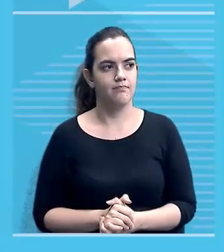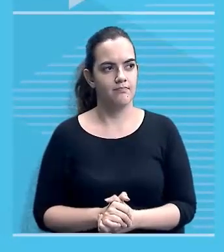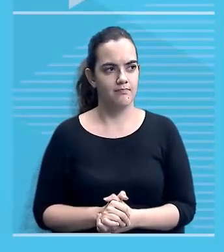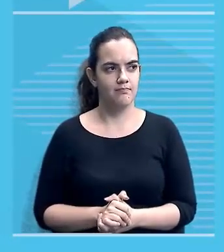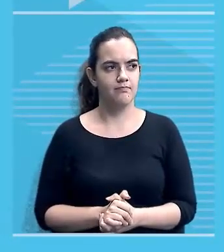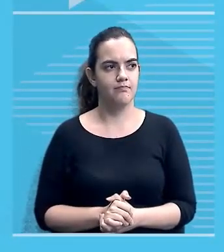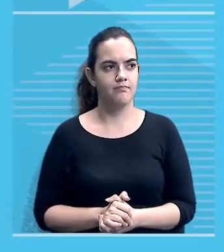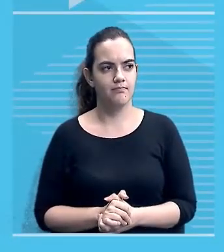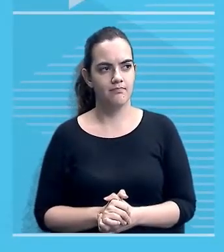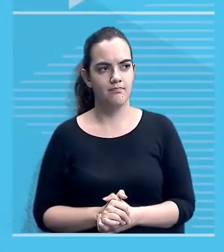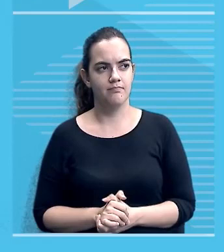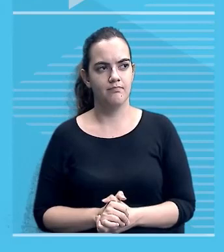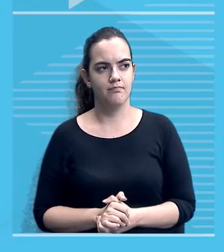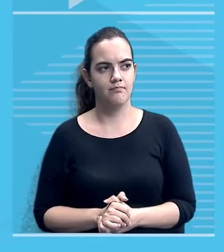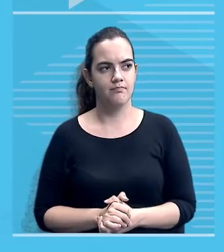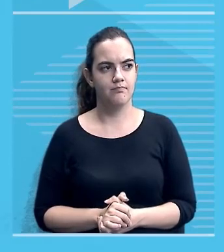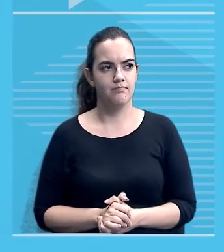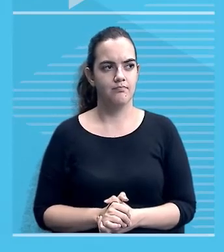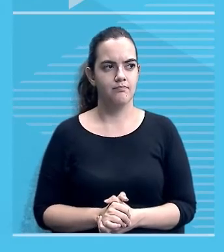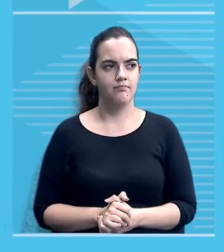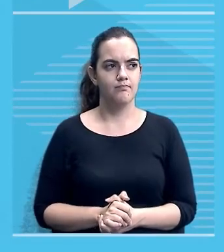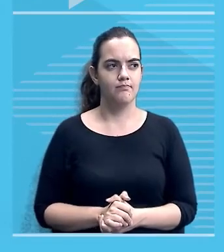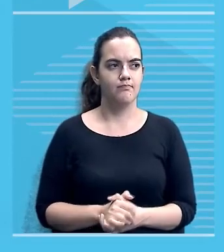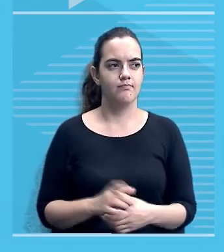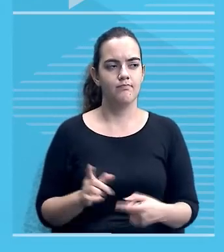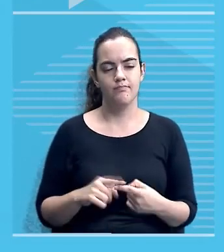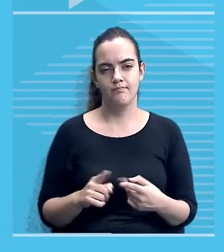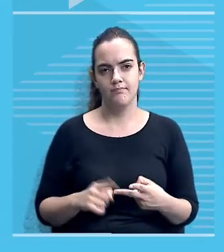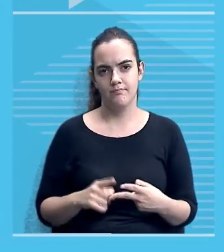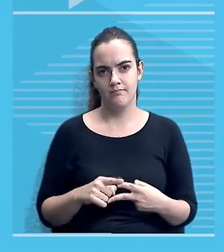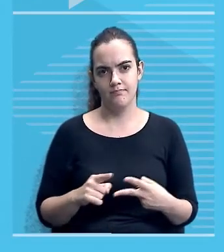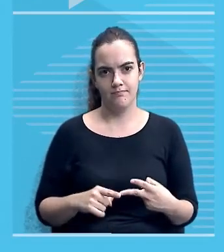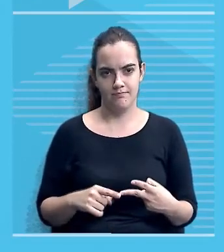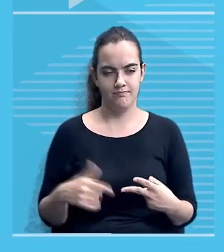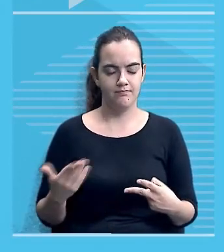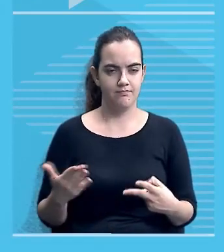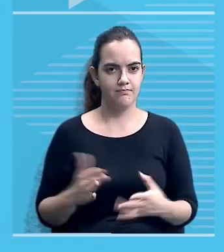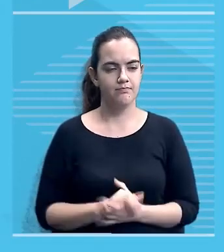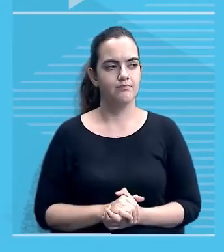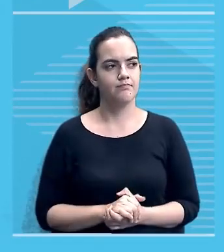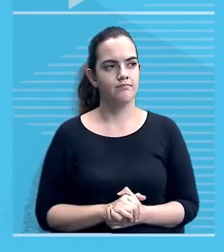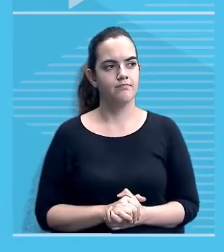e se das planejadas artificiais Então olha só